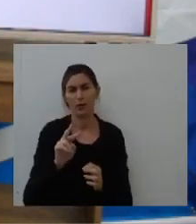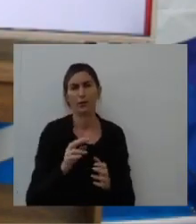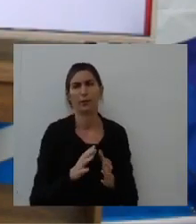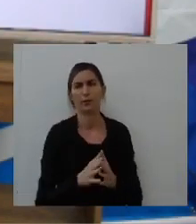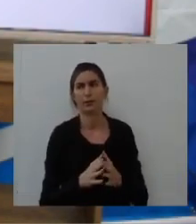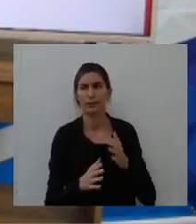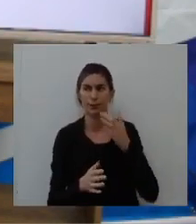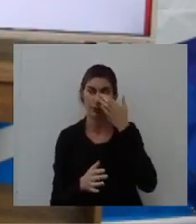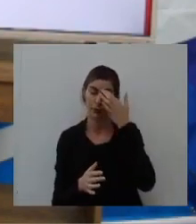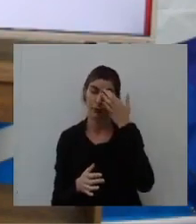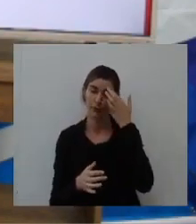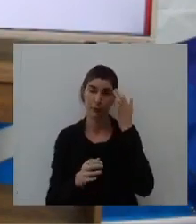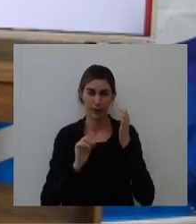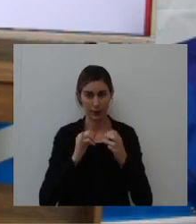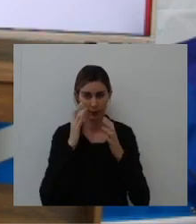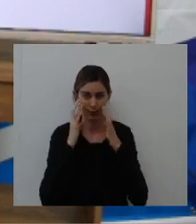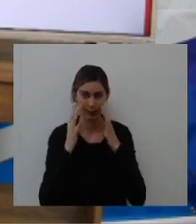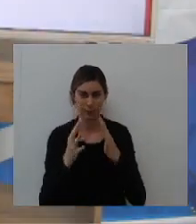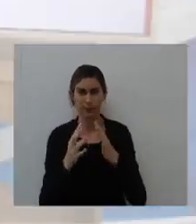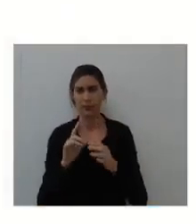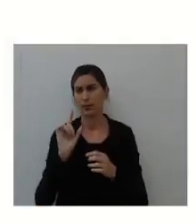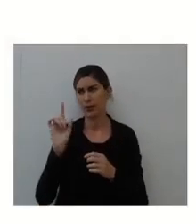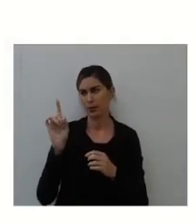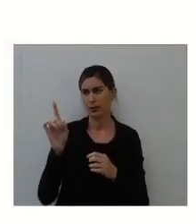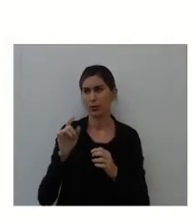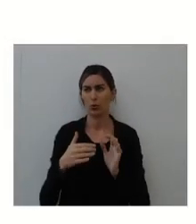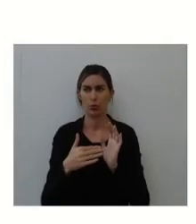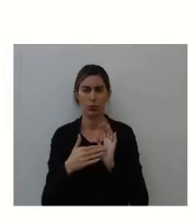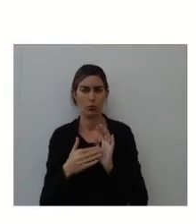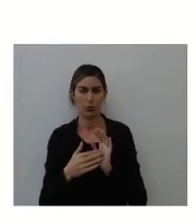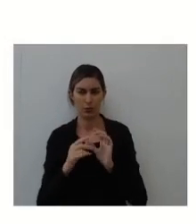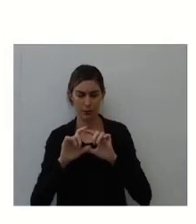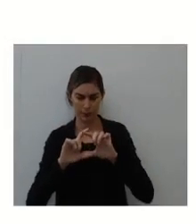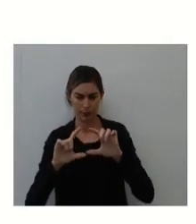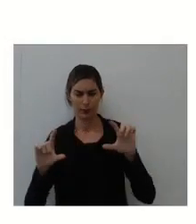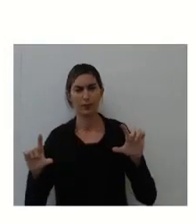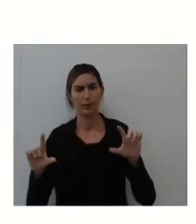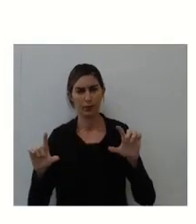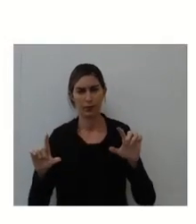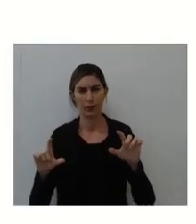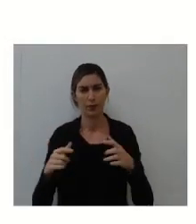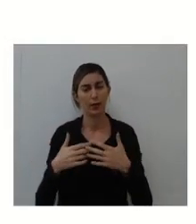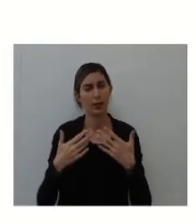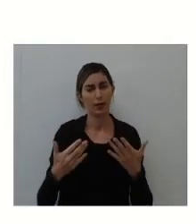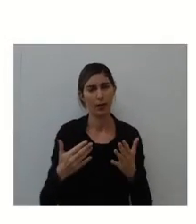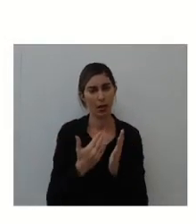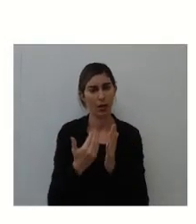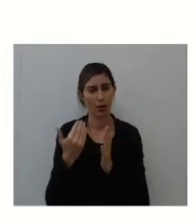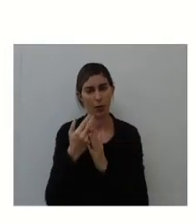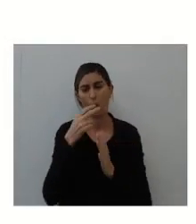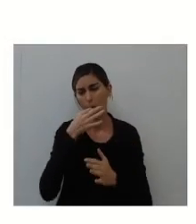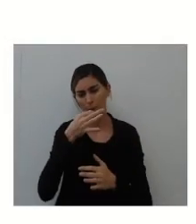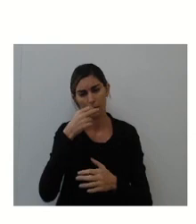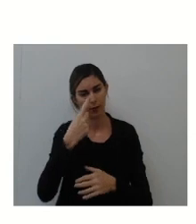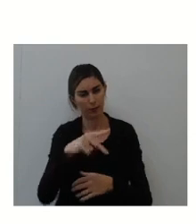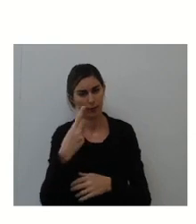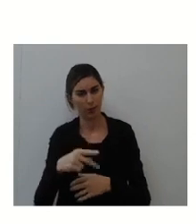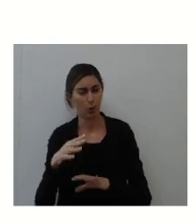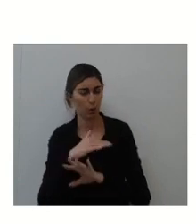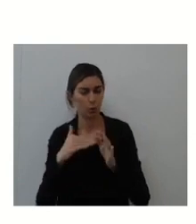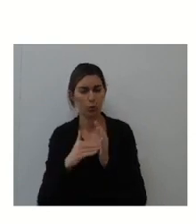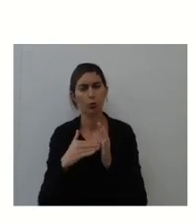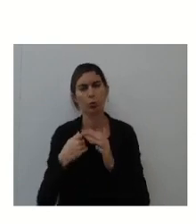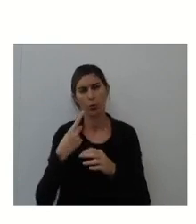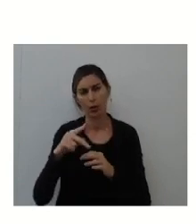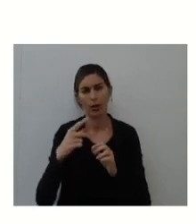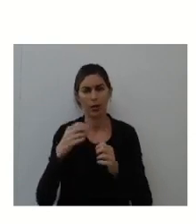ó. Se liga aí, esse aqui foi o último parágrafo. E aí, além da opinião dela, vem tudo que ela